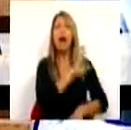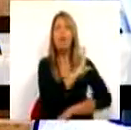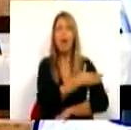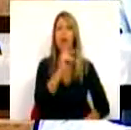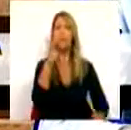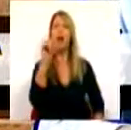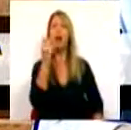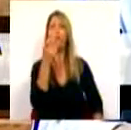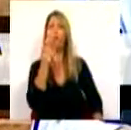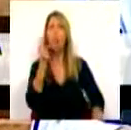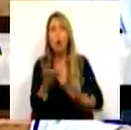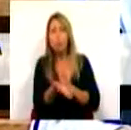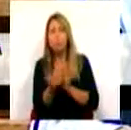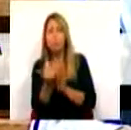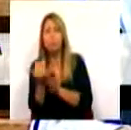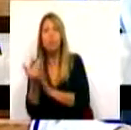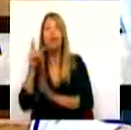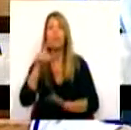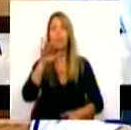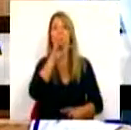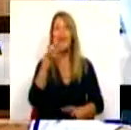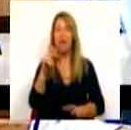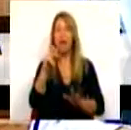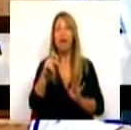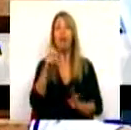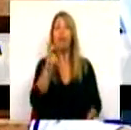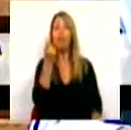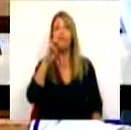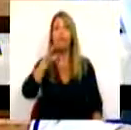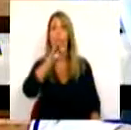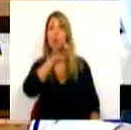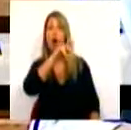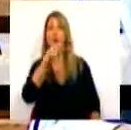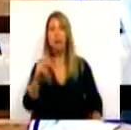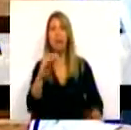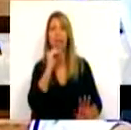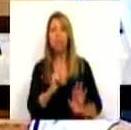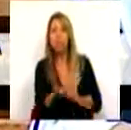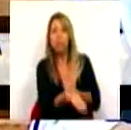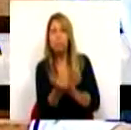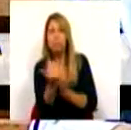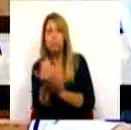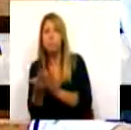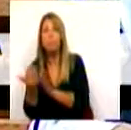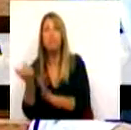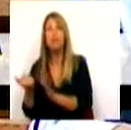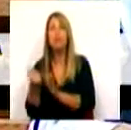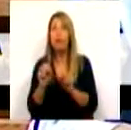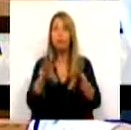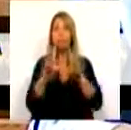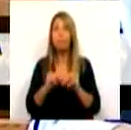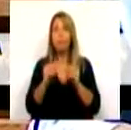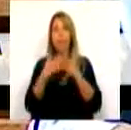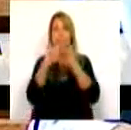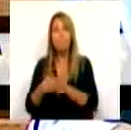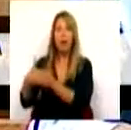de intervenções várias na Ria Formosa e o SOT a partir das areias que estão no Porto de